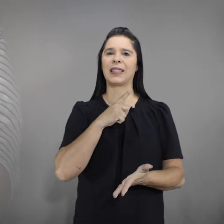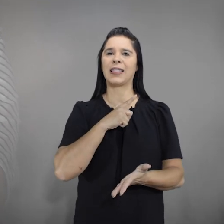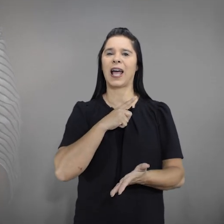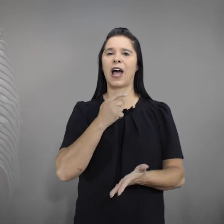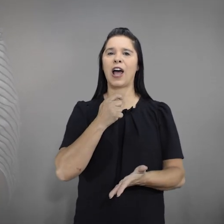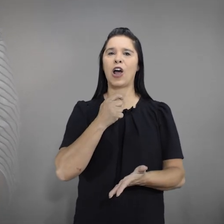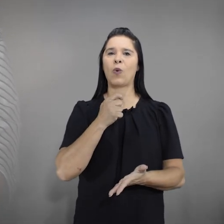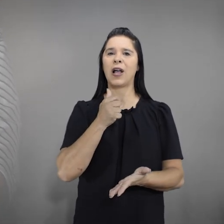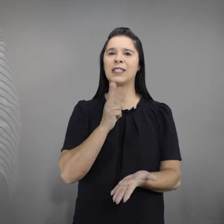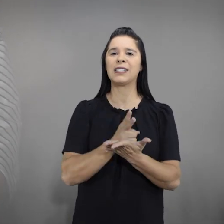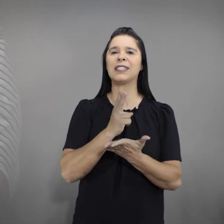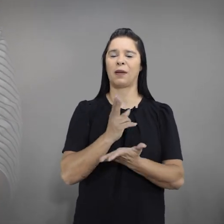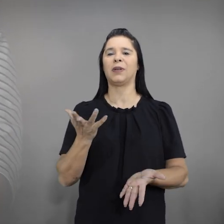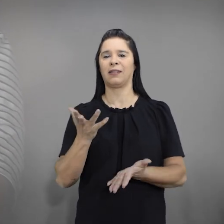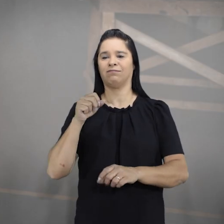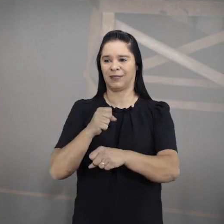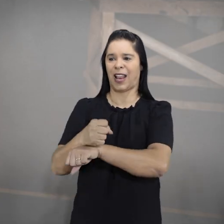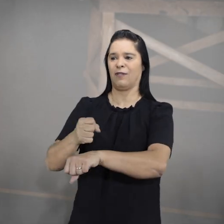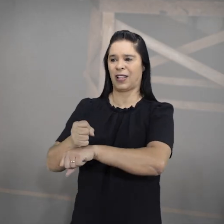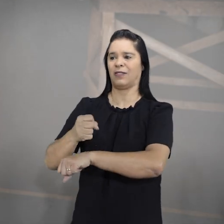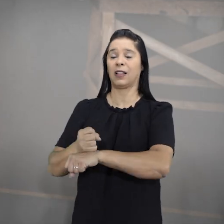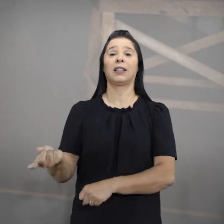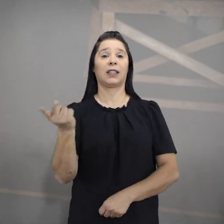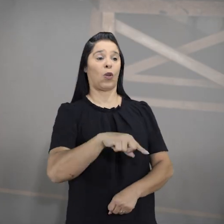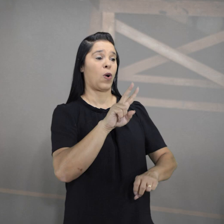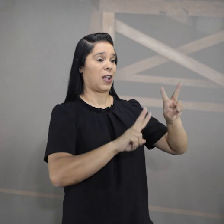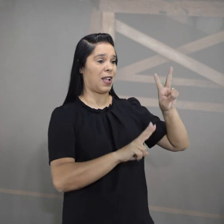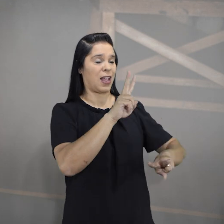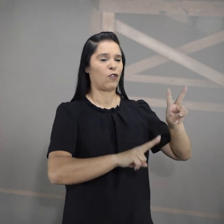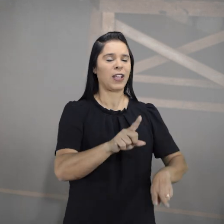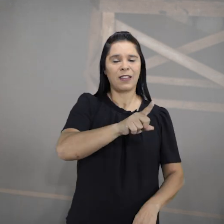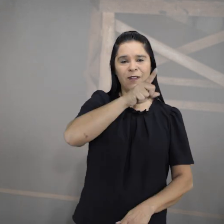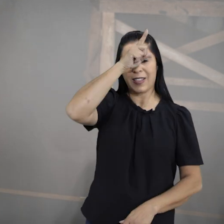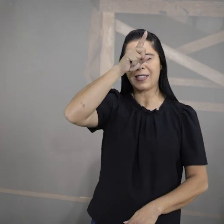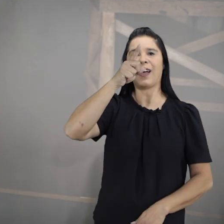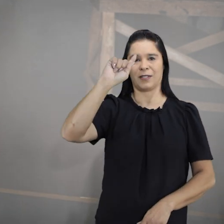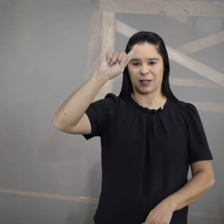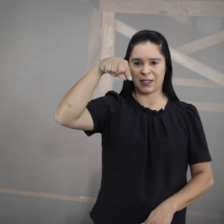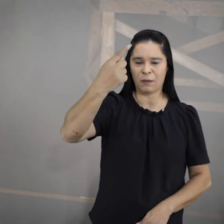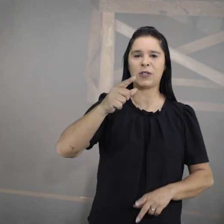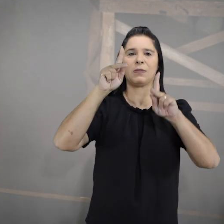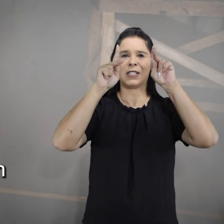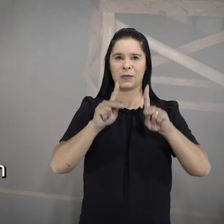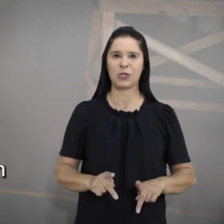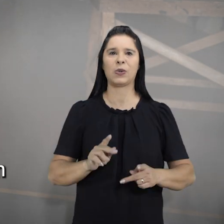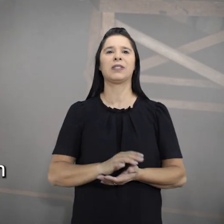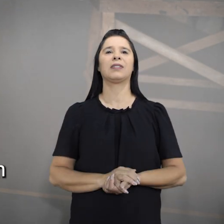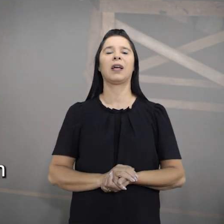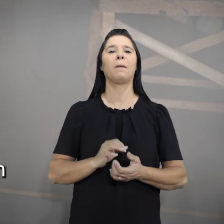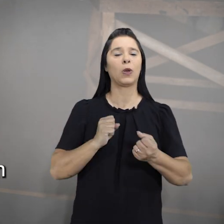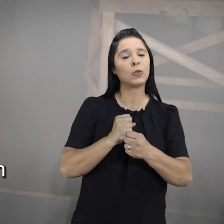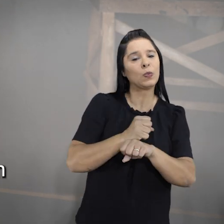quase que o tempo todo, né? Então o carnaval ele foi reinventado por essas pessoas,